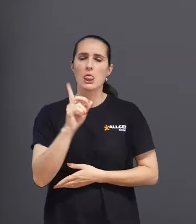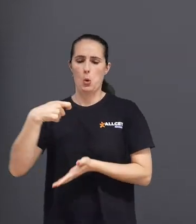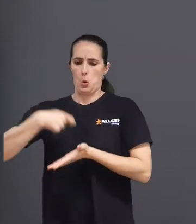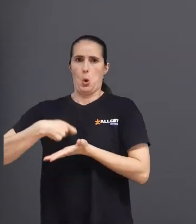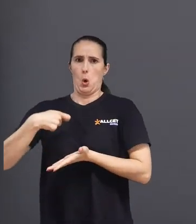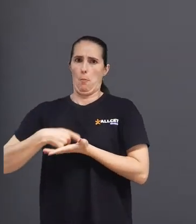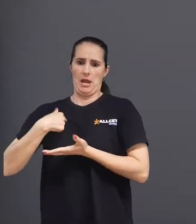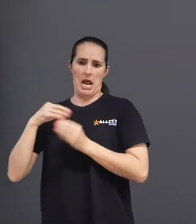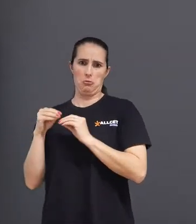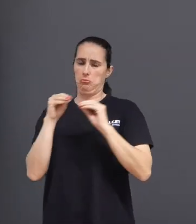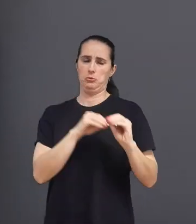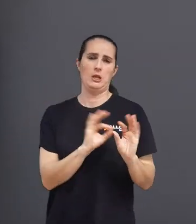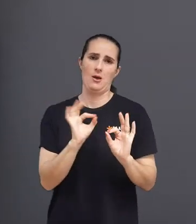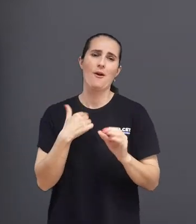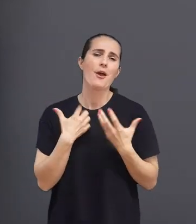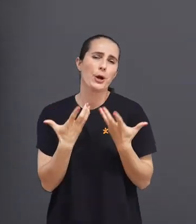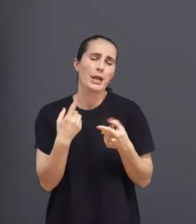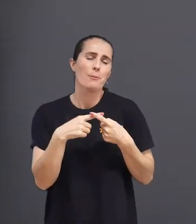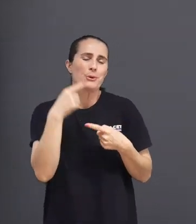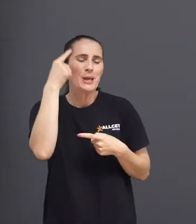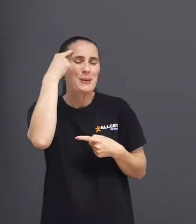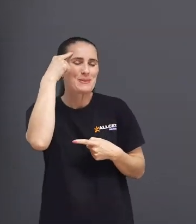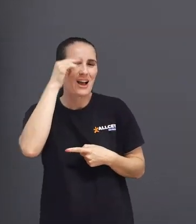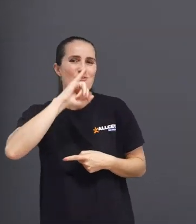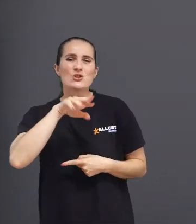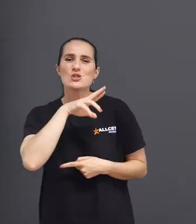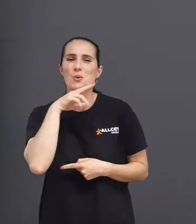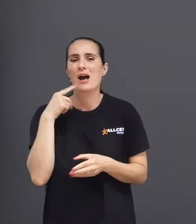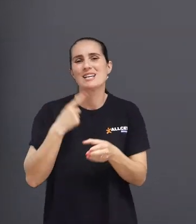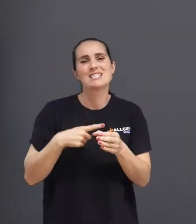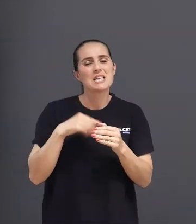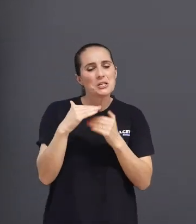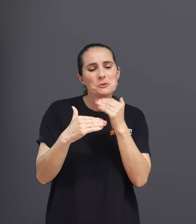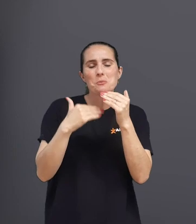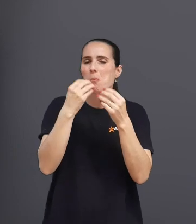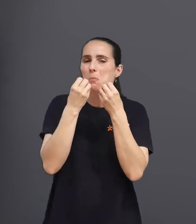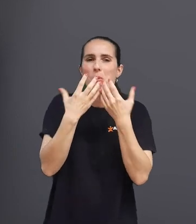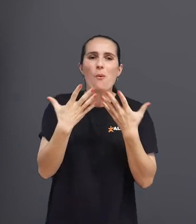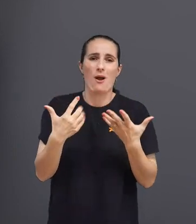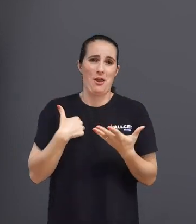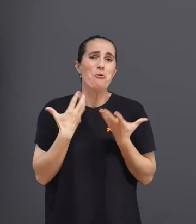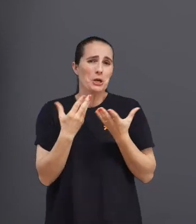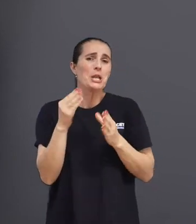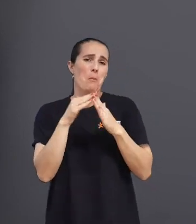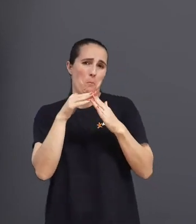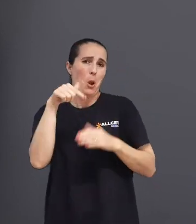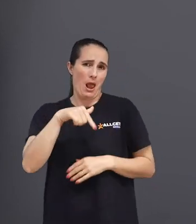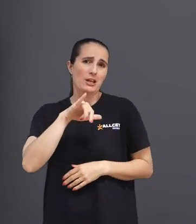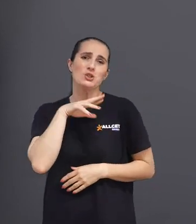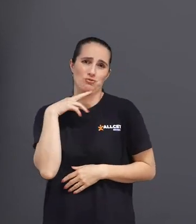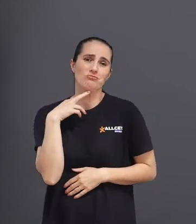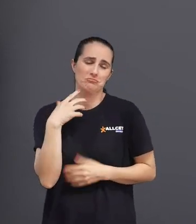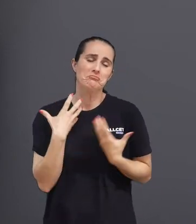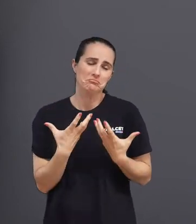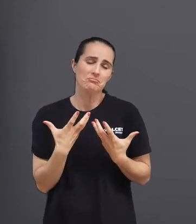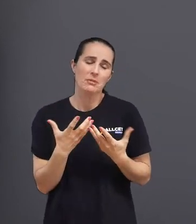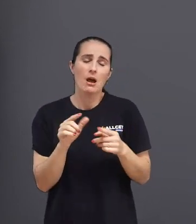da família, não conhecia ninguém. Daí eu procurei apoio na igreja